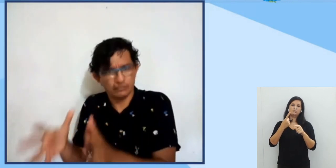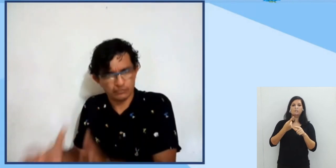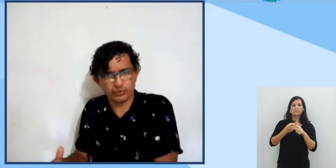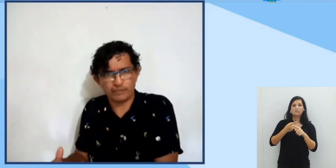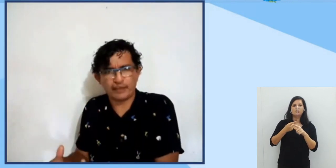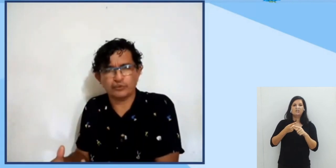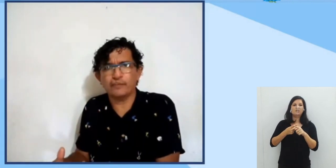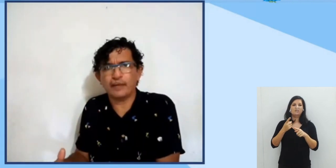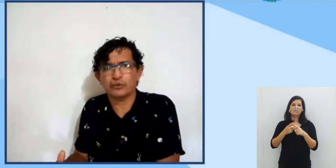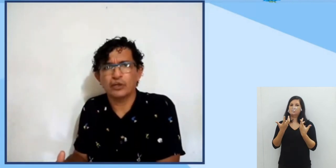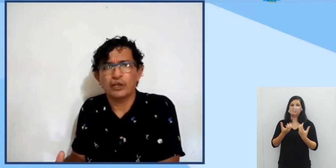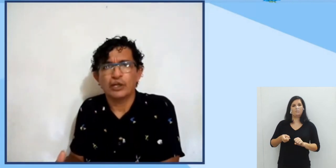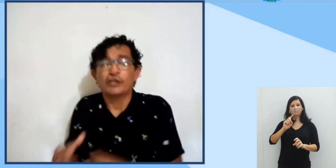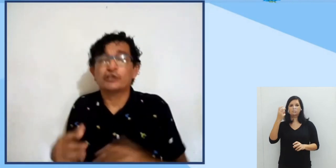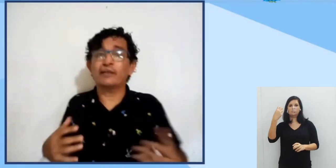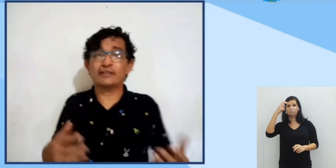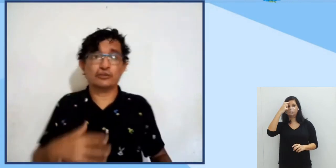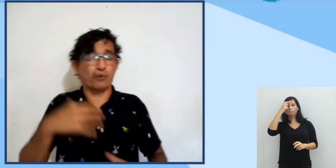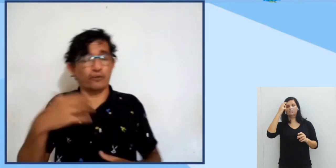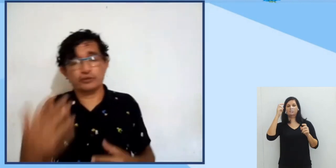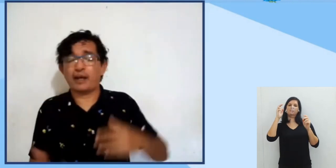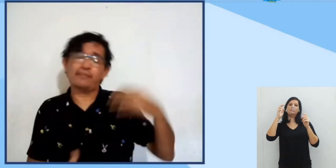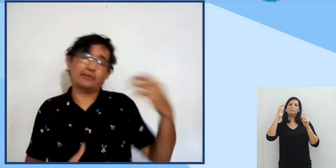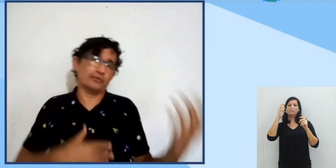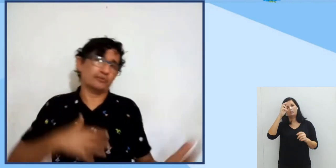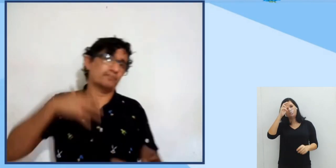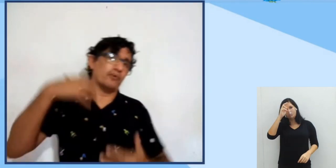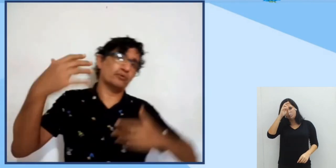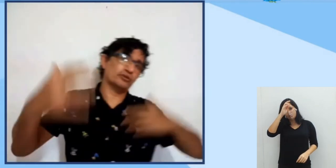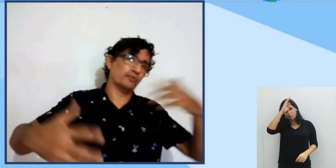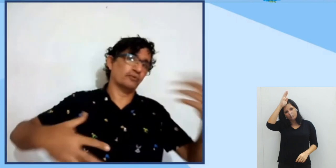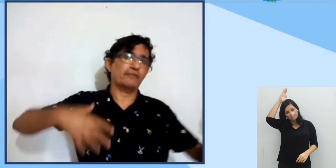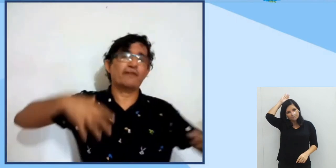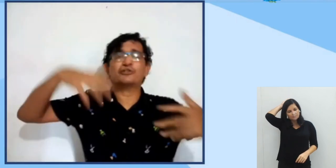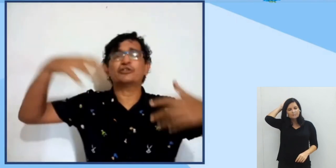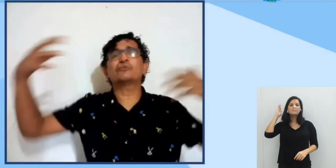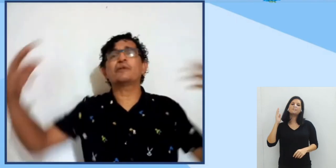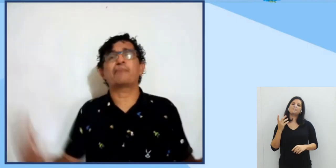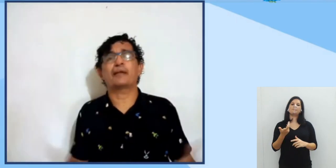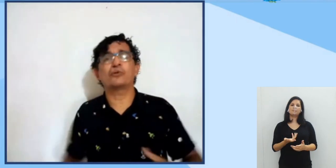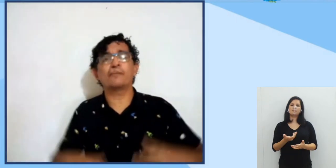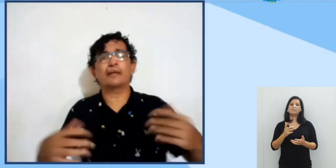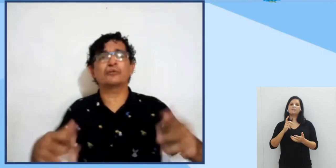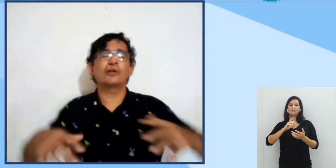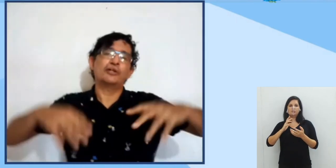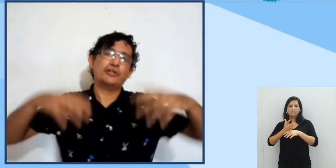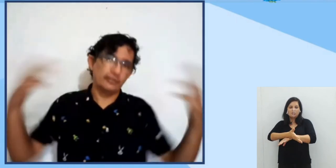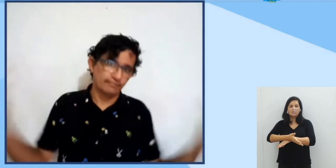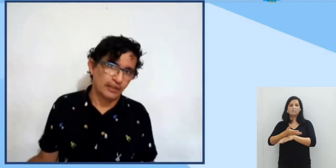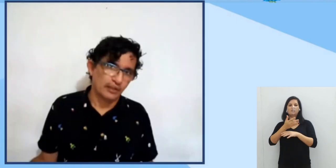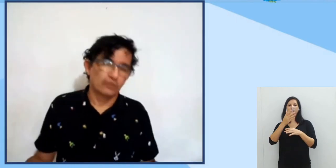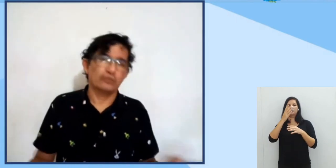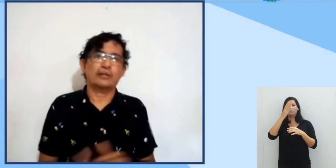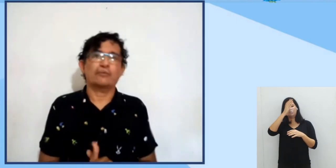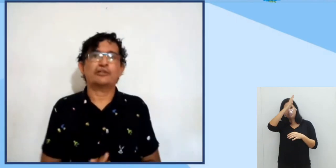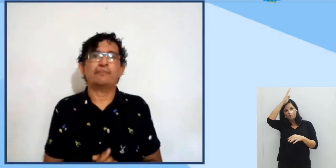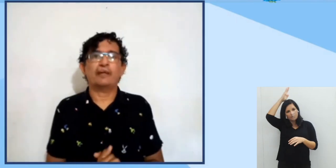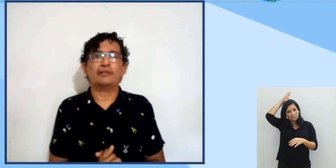cultura do Império Romano. Então esses povos bárbaros, aos poucos, foram invadindo o Império Romano